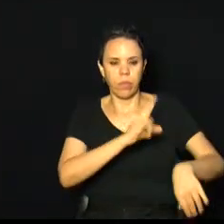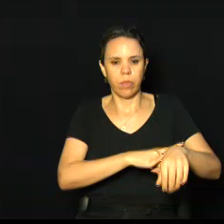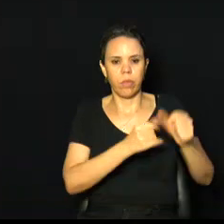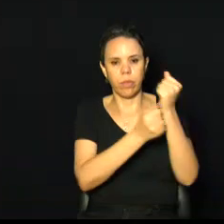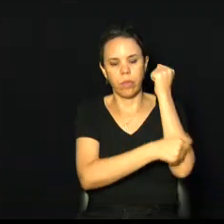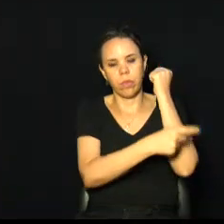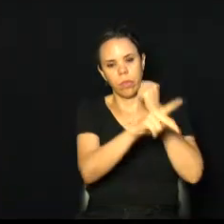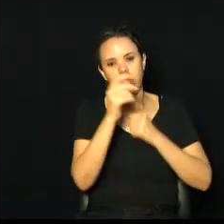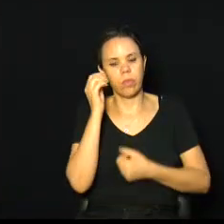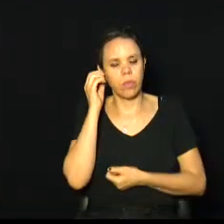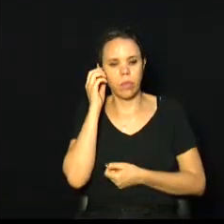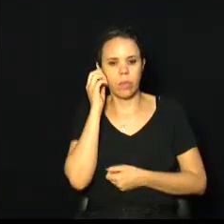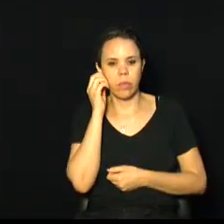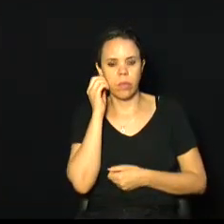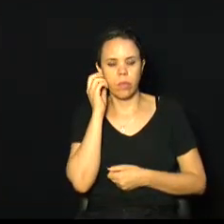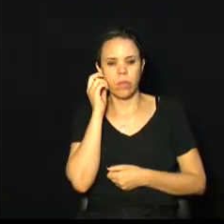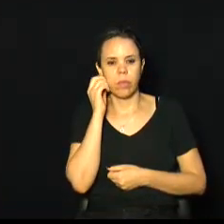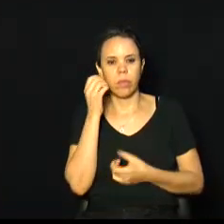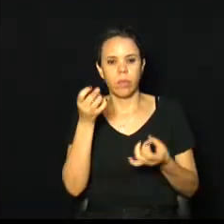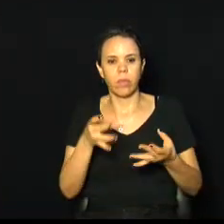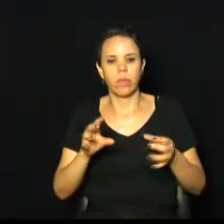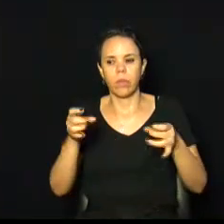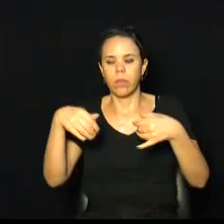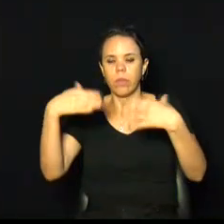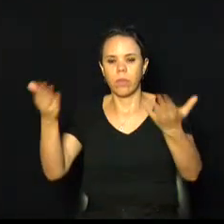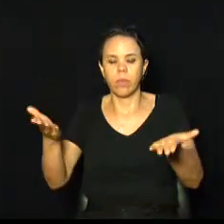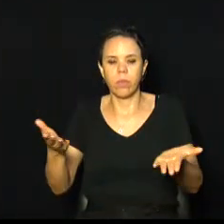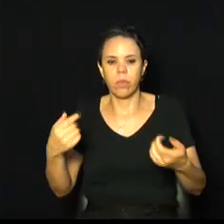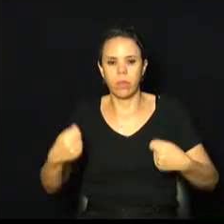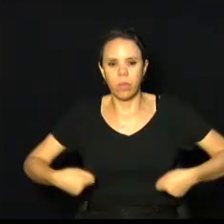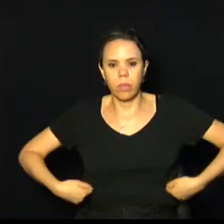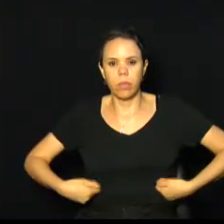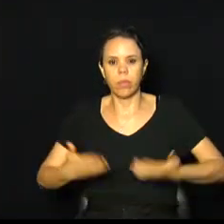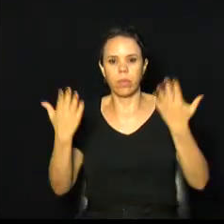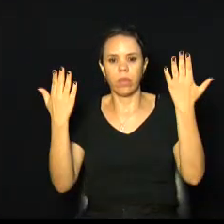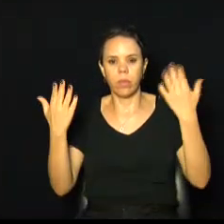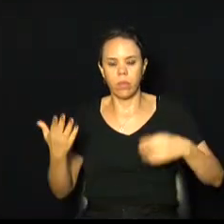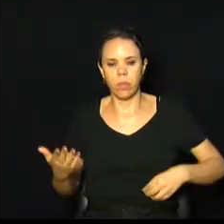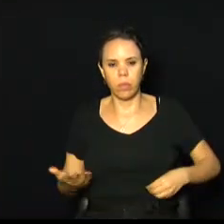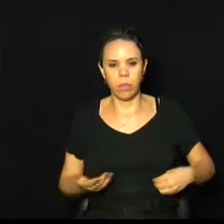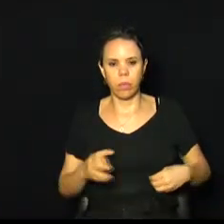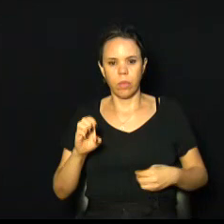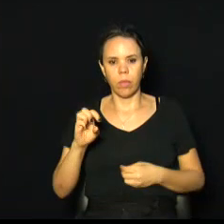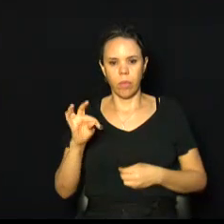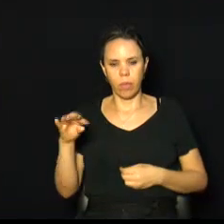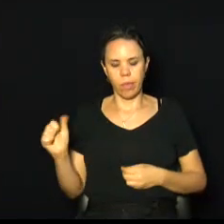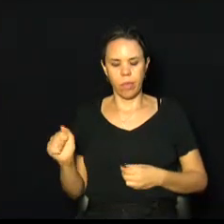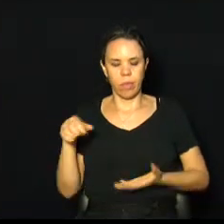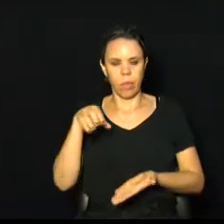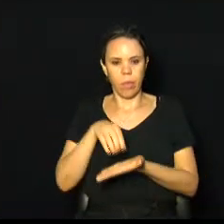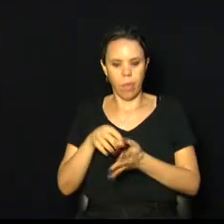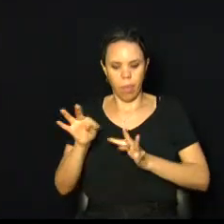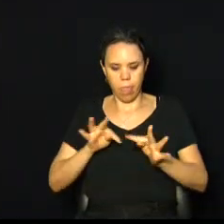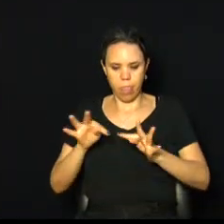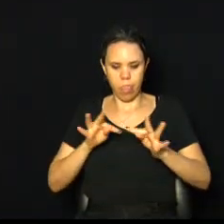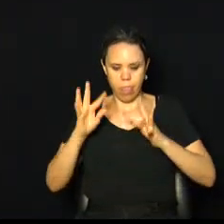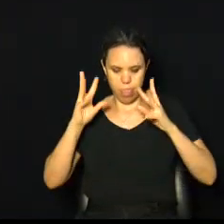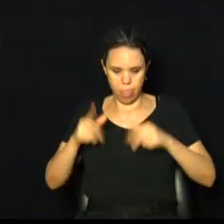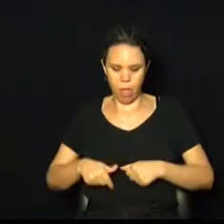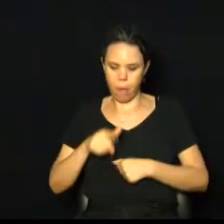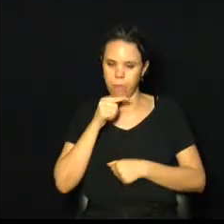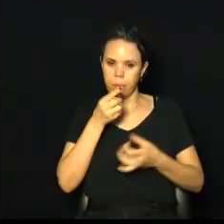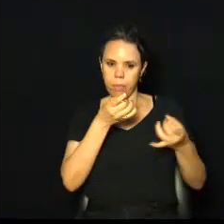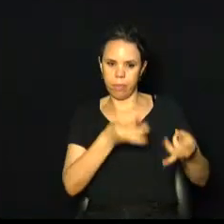nela. E jogamos fora. E aí eu preciso gastar com azetas para poder purificar essa água e